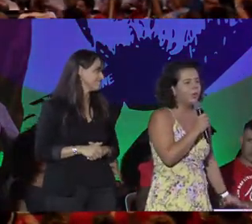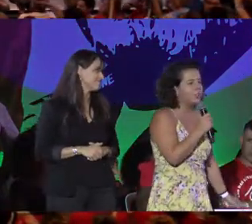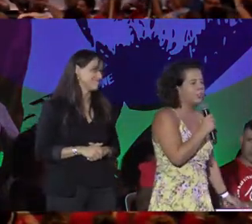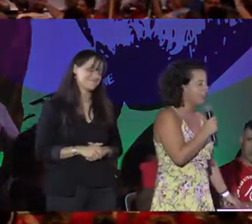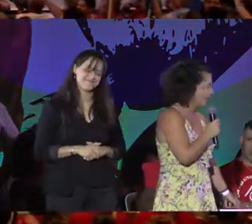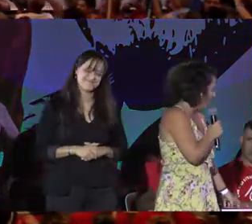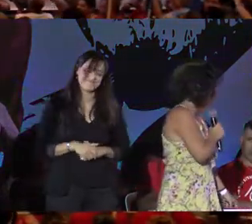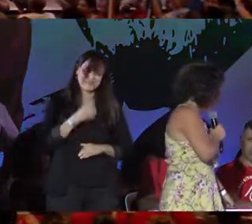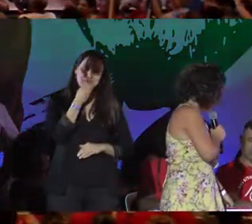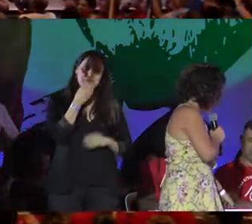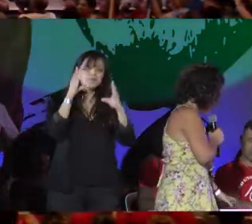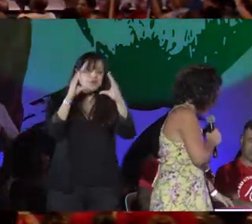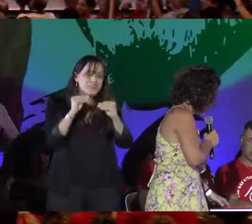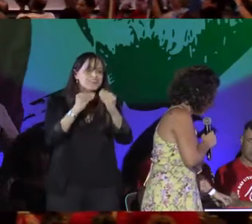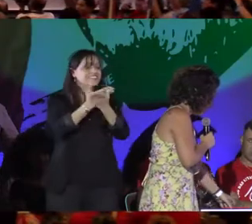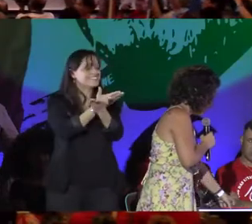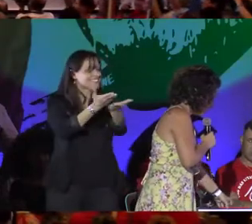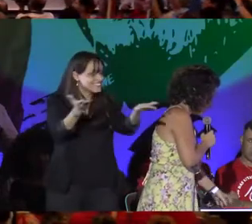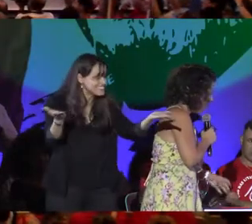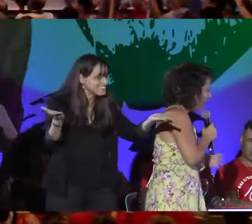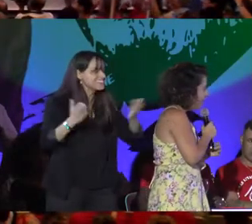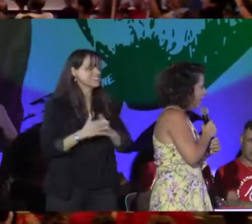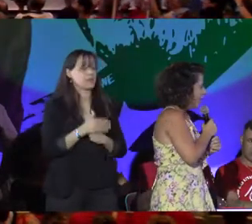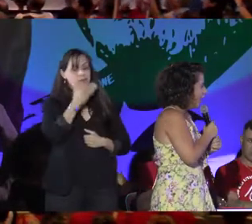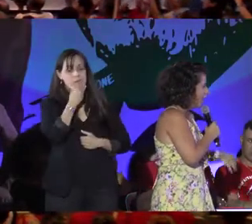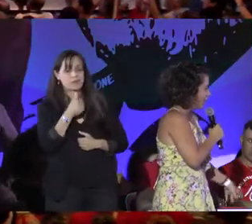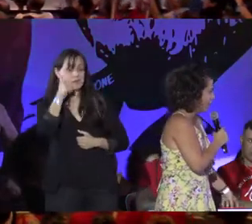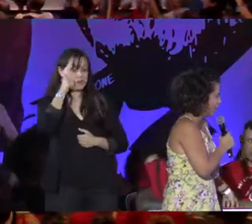Bem, boa noite a todos e a todas.